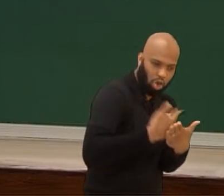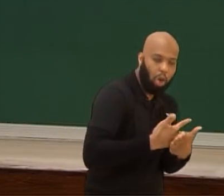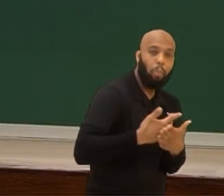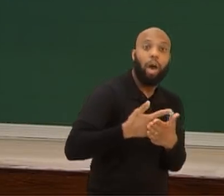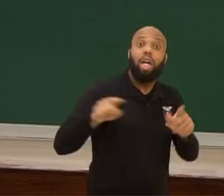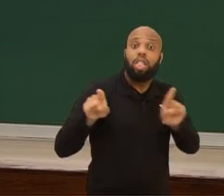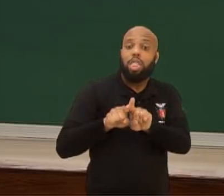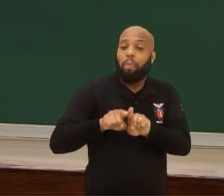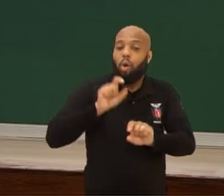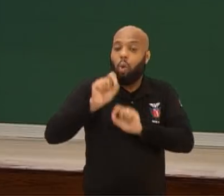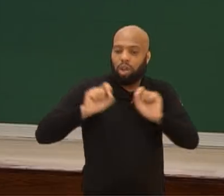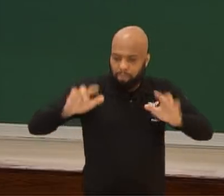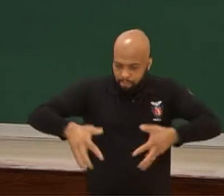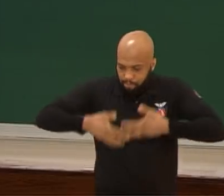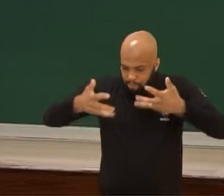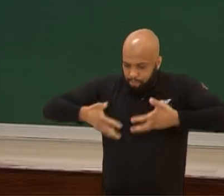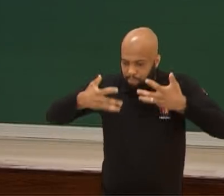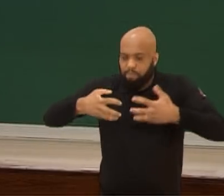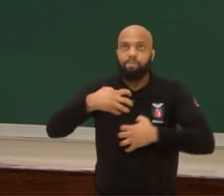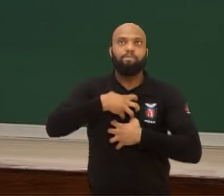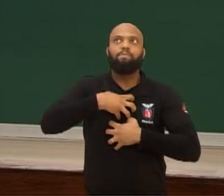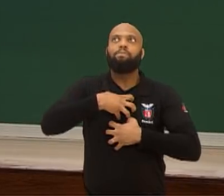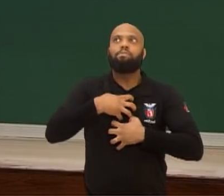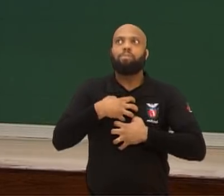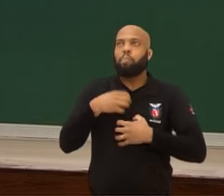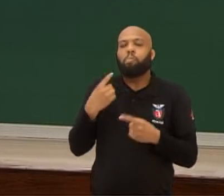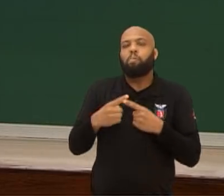te motivou a consumir aquele determinado produto?